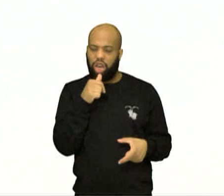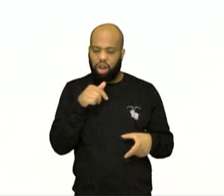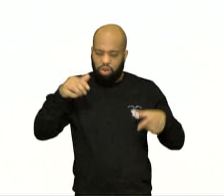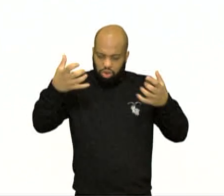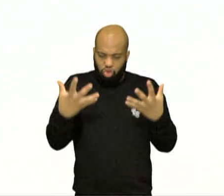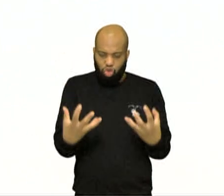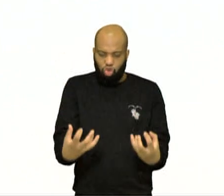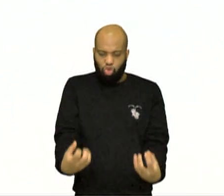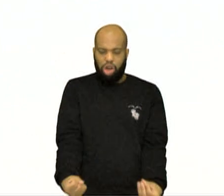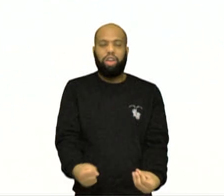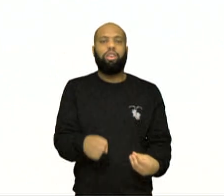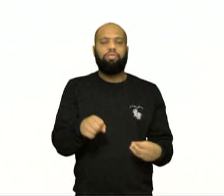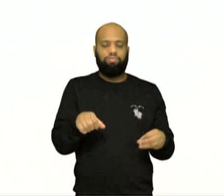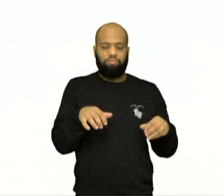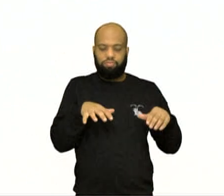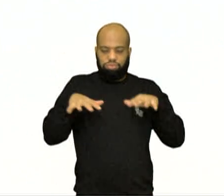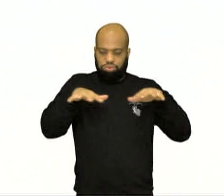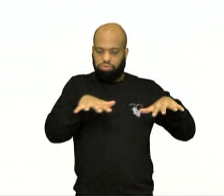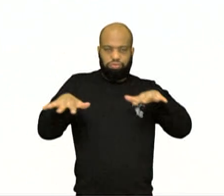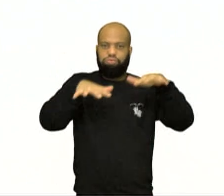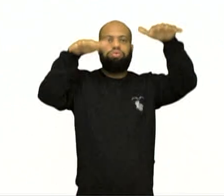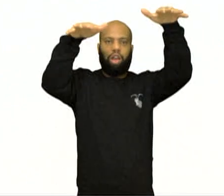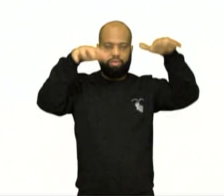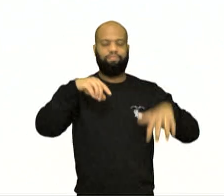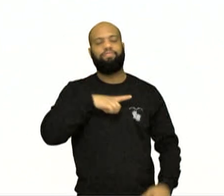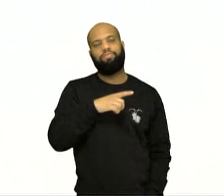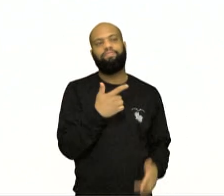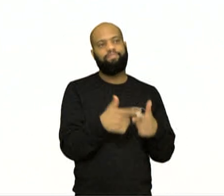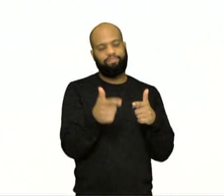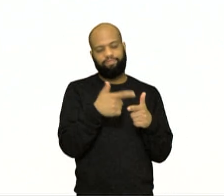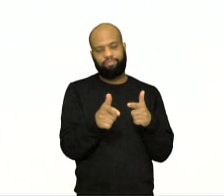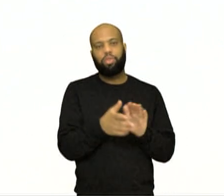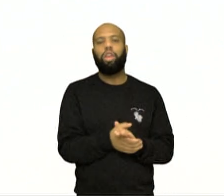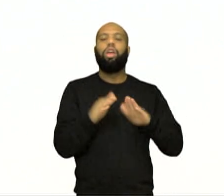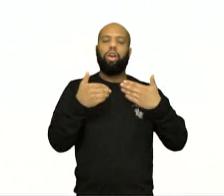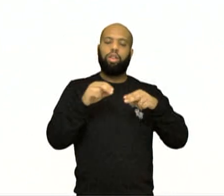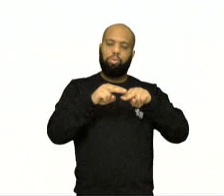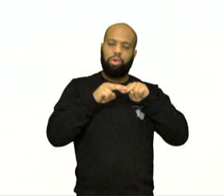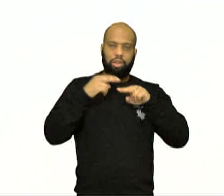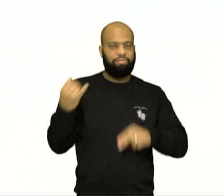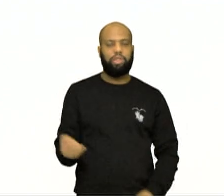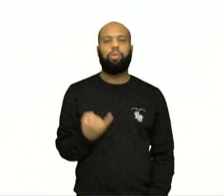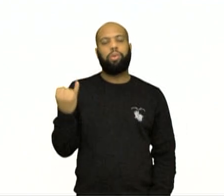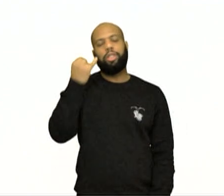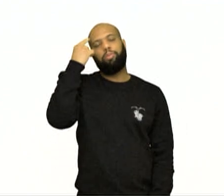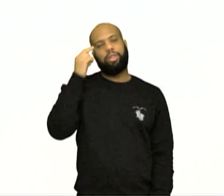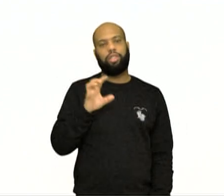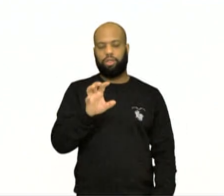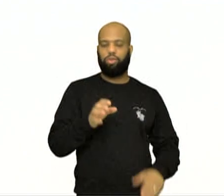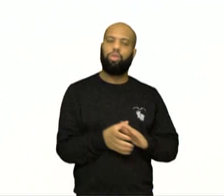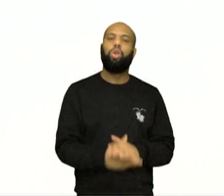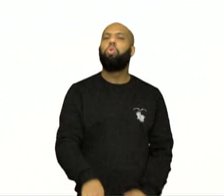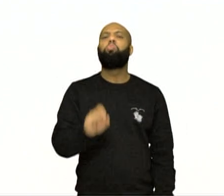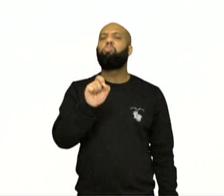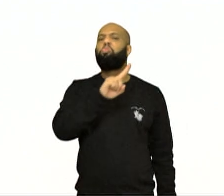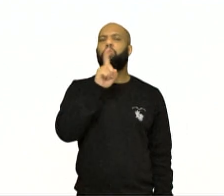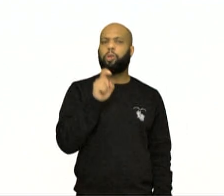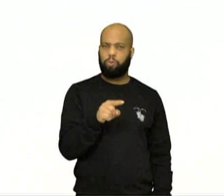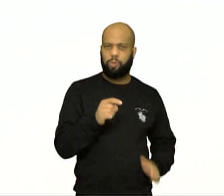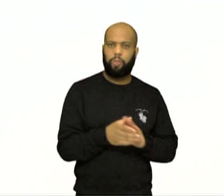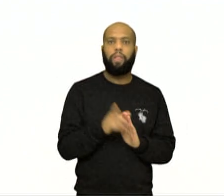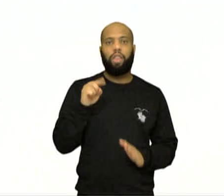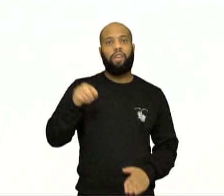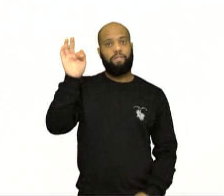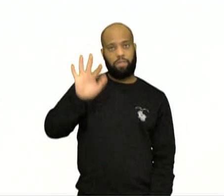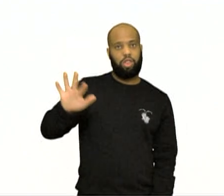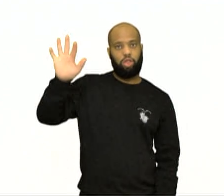ali dificuldades em relação a essa questão das enchentes. Então, por isso é importante pensar, né? O que são as enchentes? São